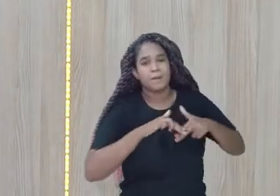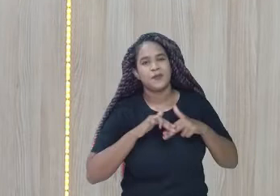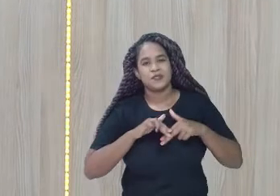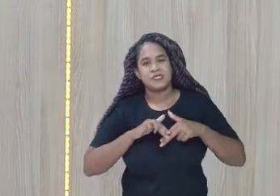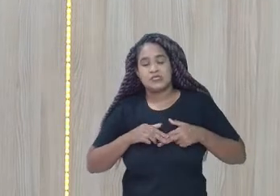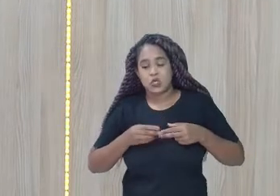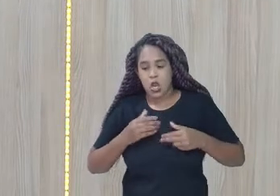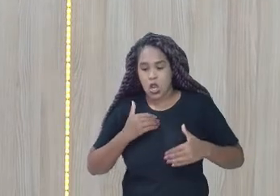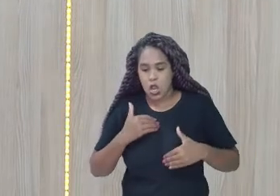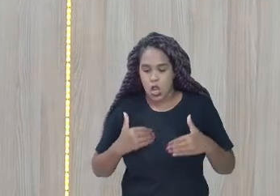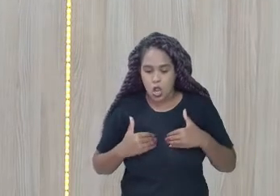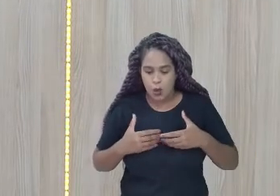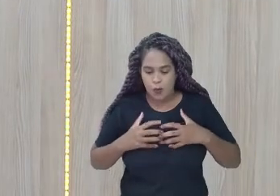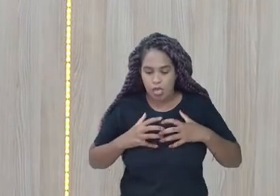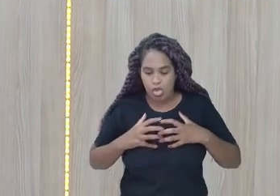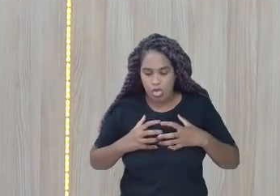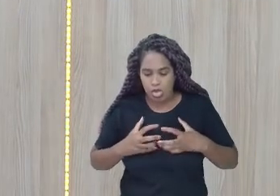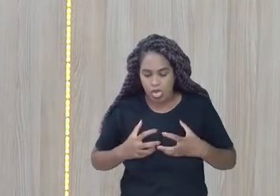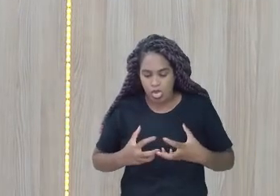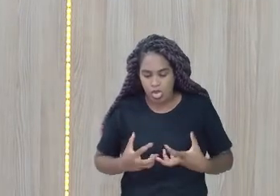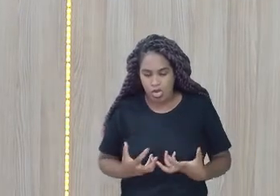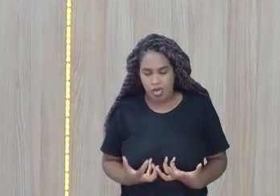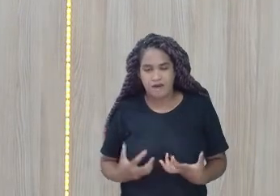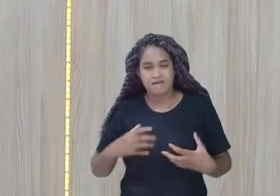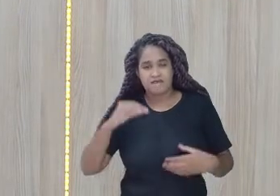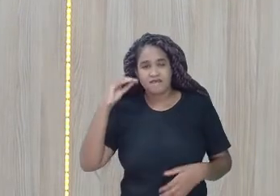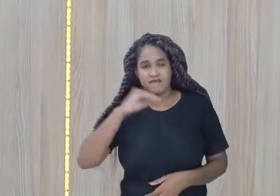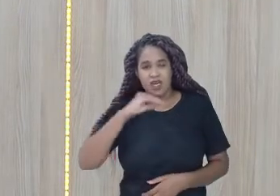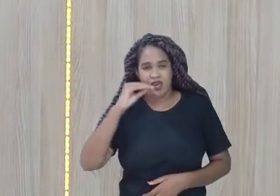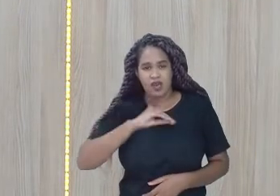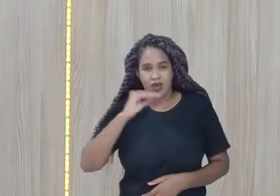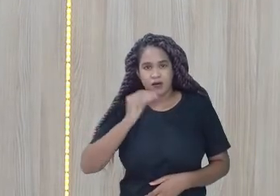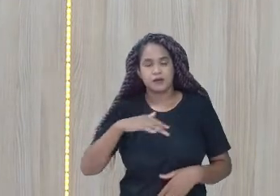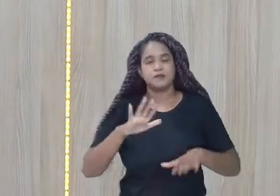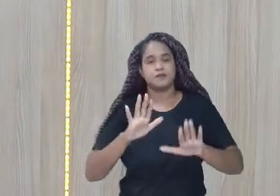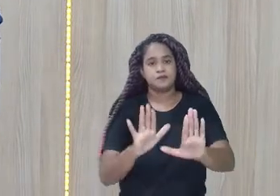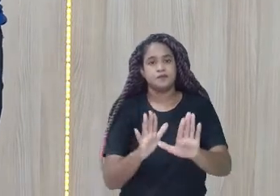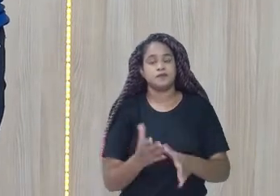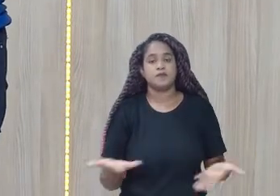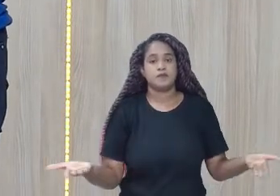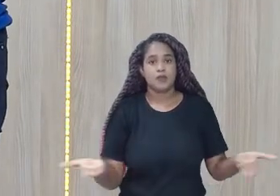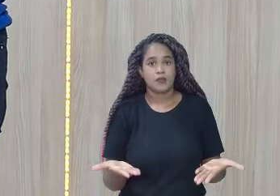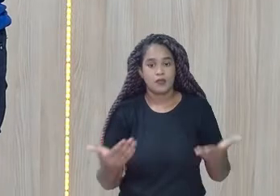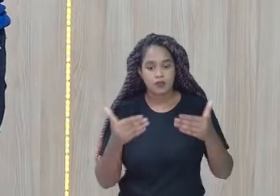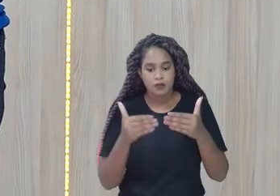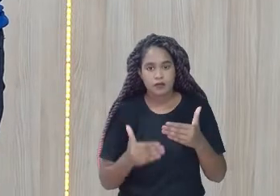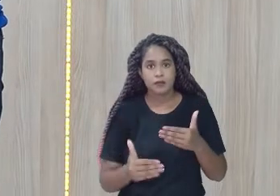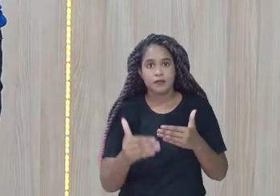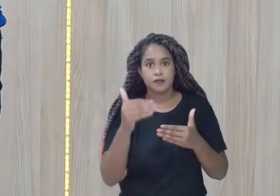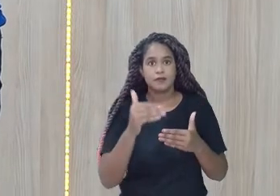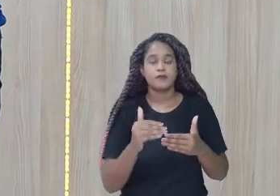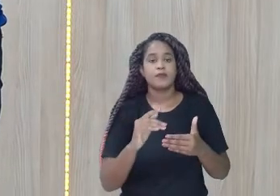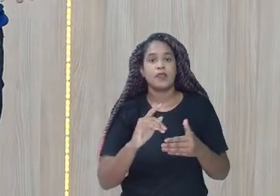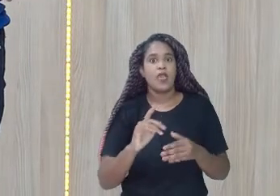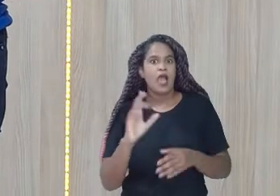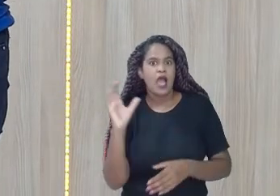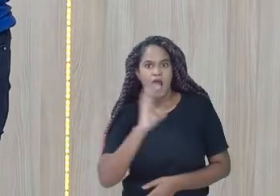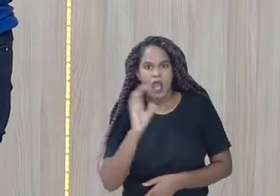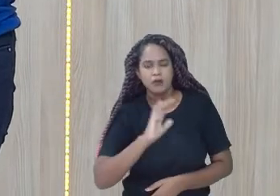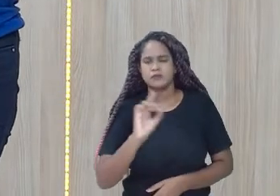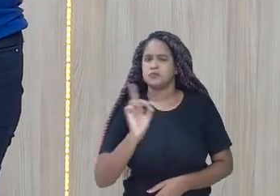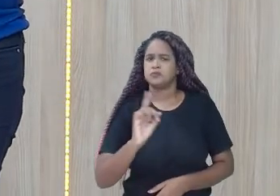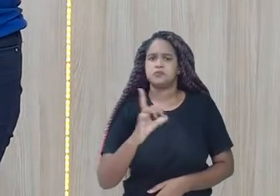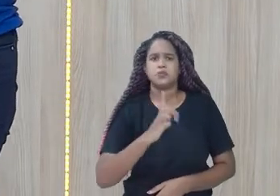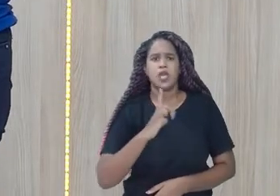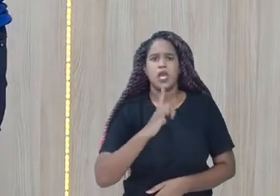sistema imunológico, vai enfraquecendo a pessoa. Mas vamos ver que ele não atinge muito rápido. Existem